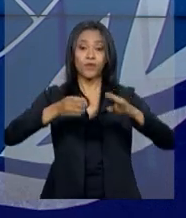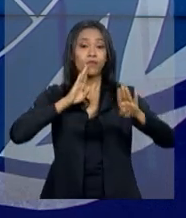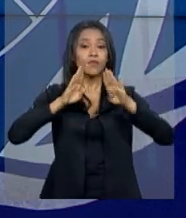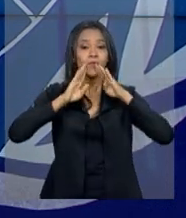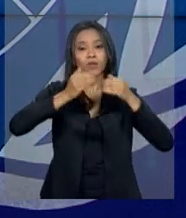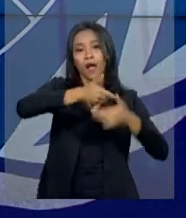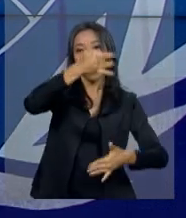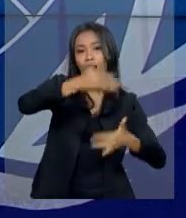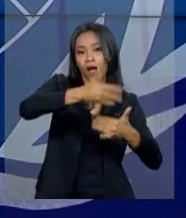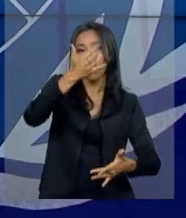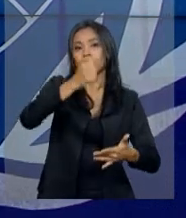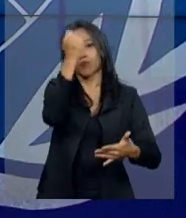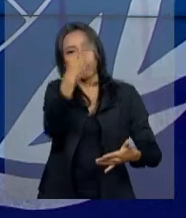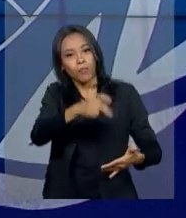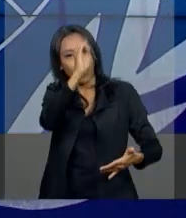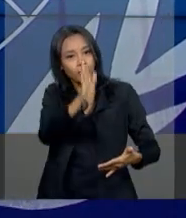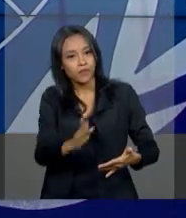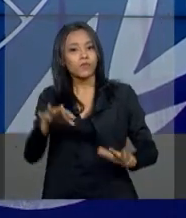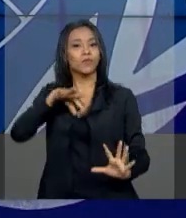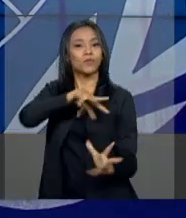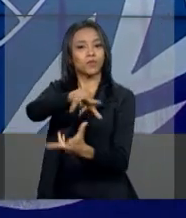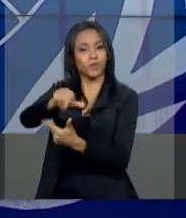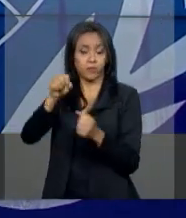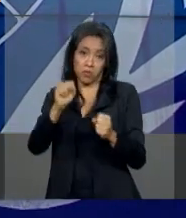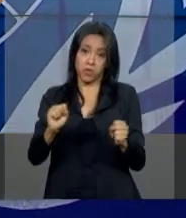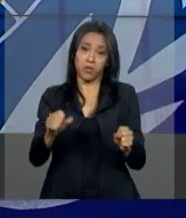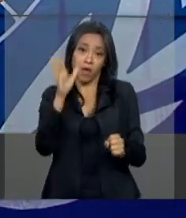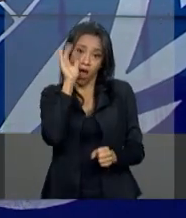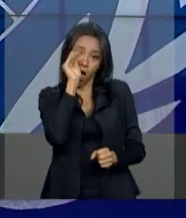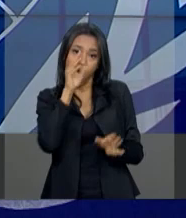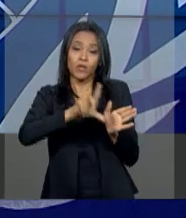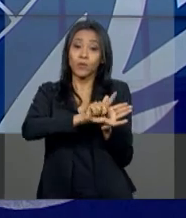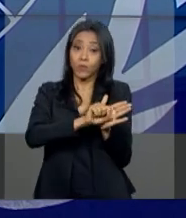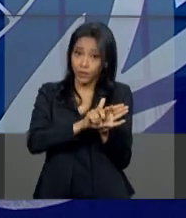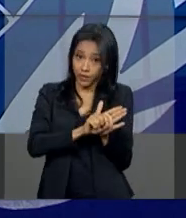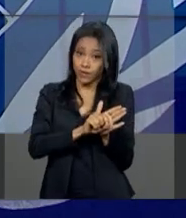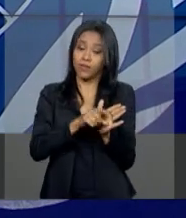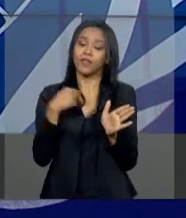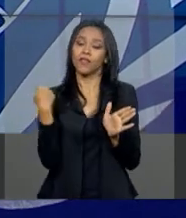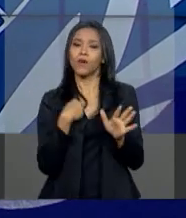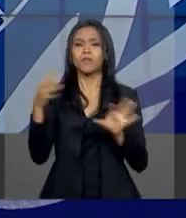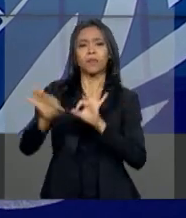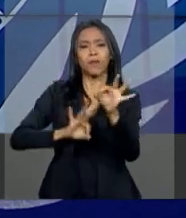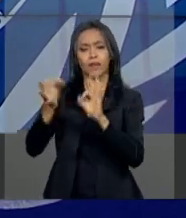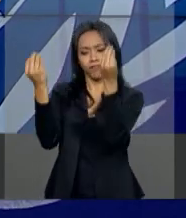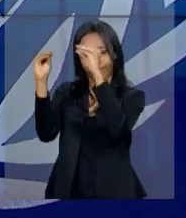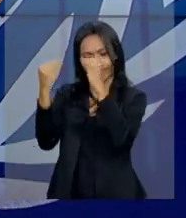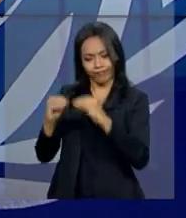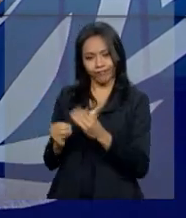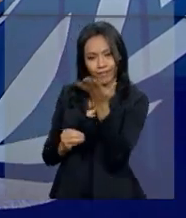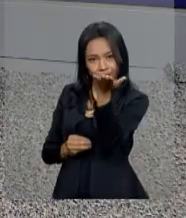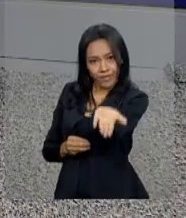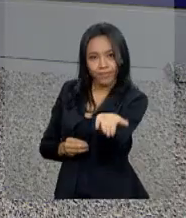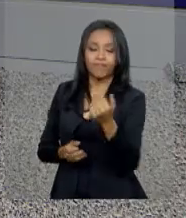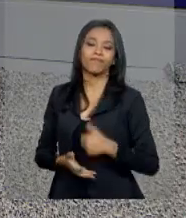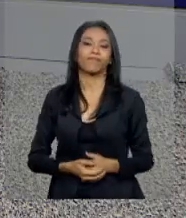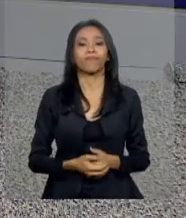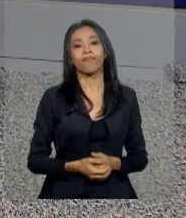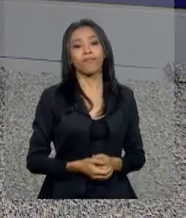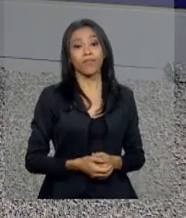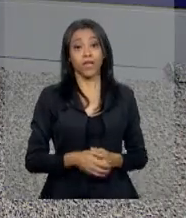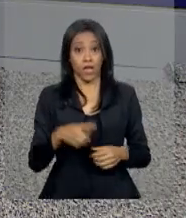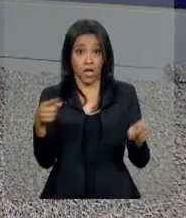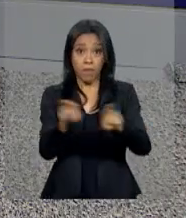também pode conferir a cobertura da NBR no Twitter, no @TVNBR. Nós preparamos conteúdos exclusivos para você. Olha, e